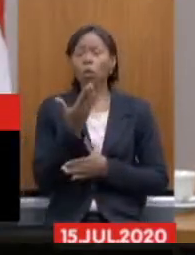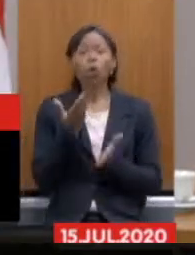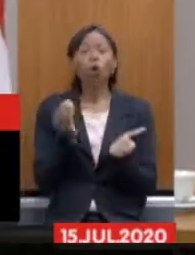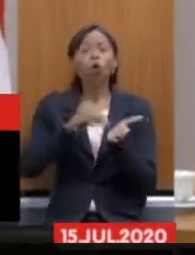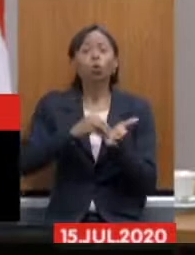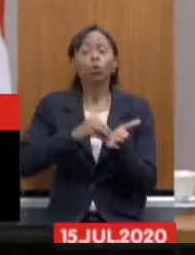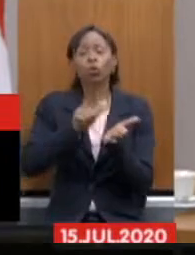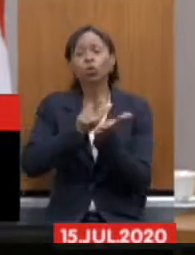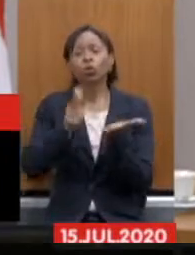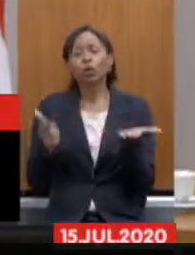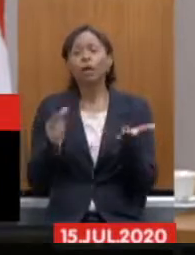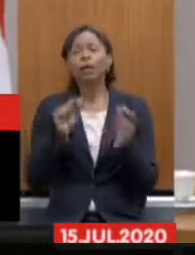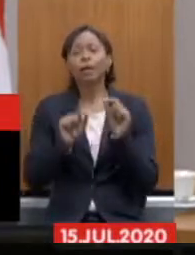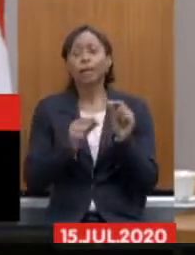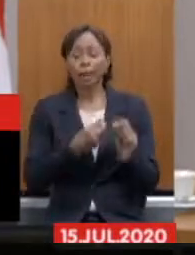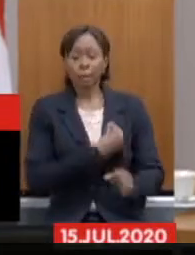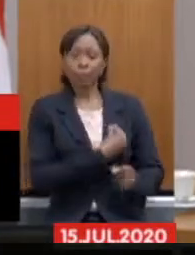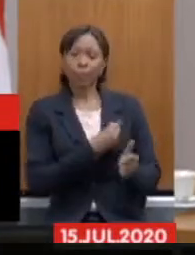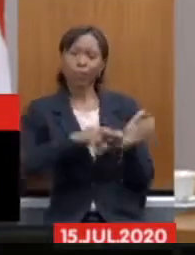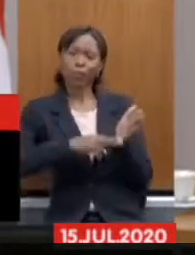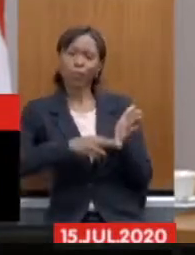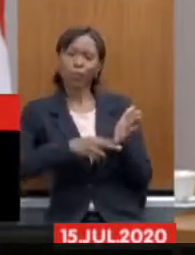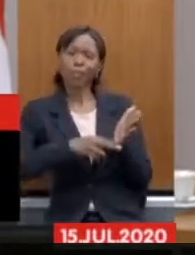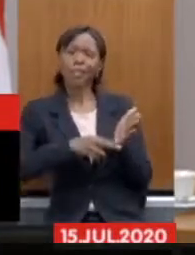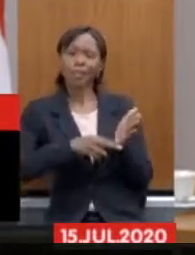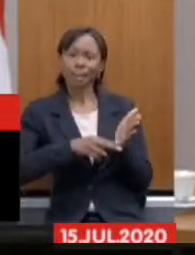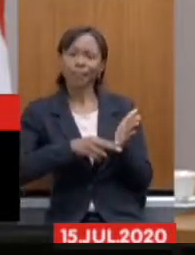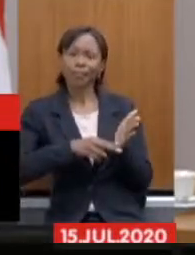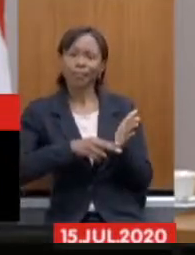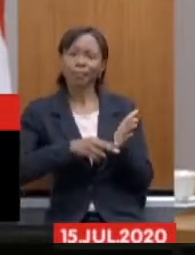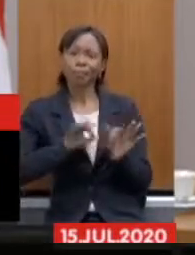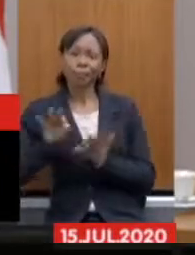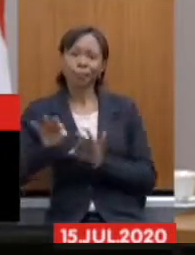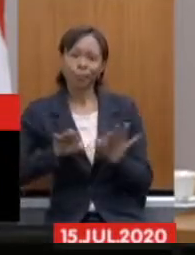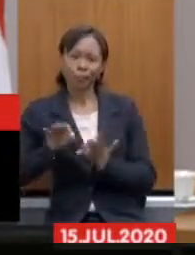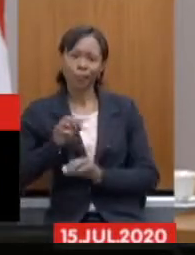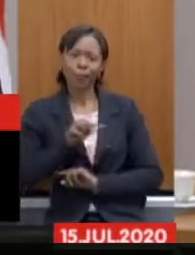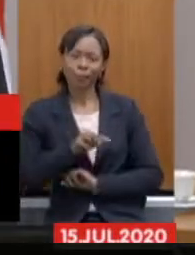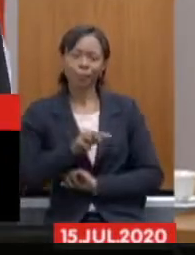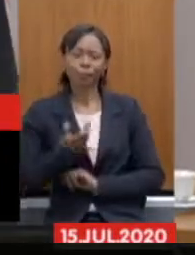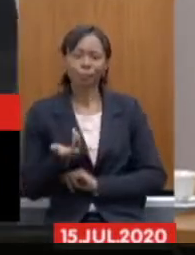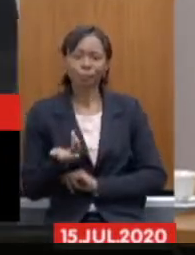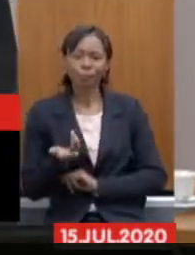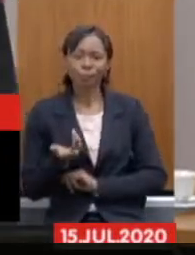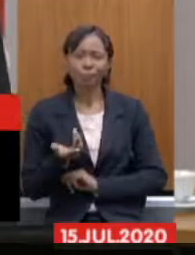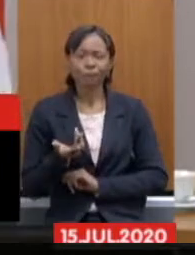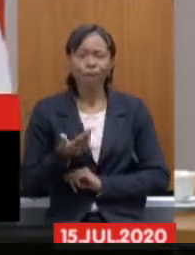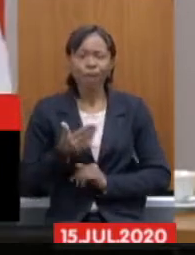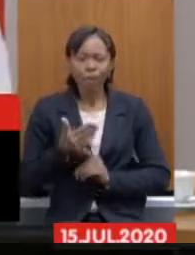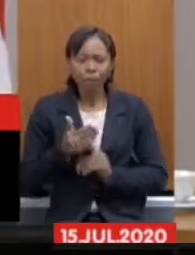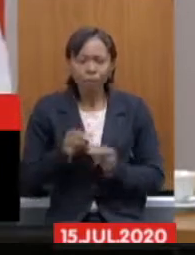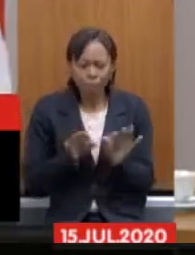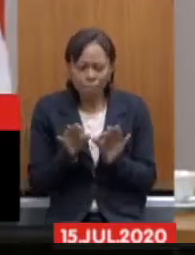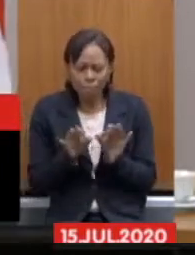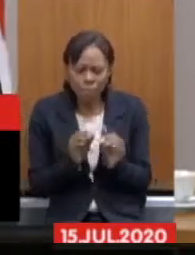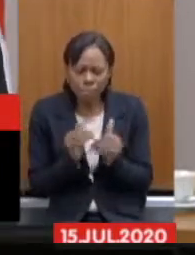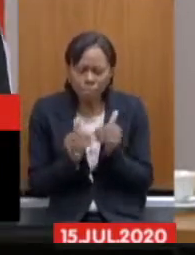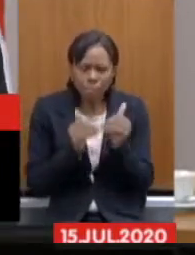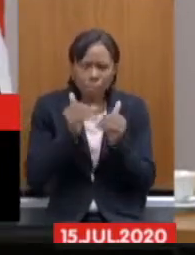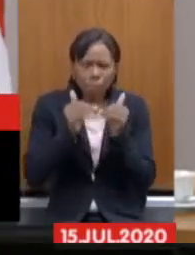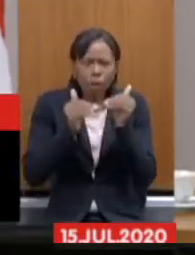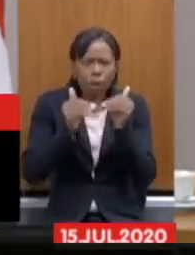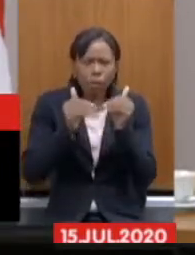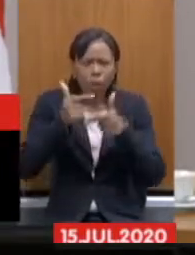participação do sindicato da categoria na elaboração do trabalho este plano de carreira e já estava pronto há